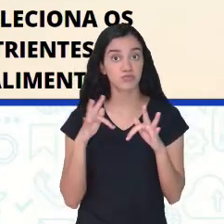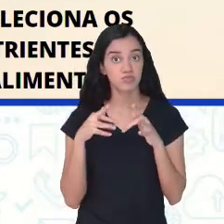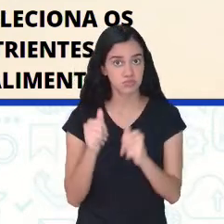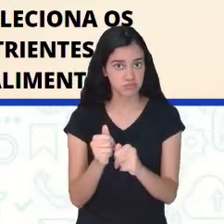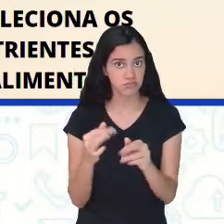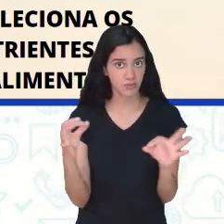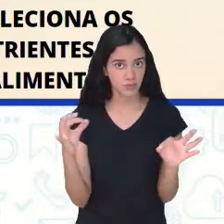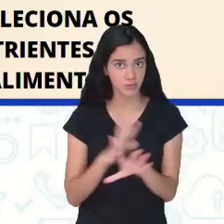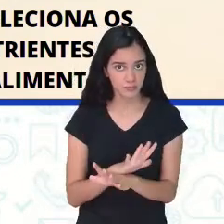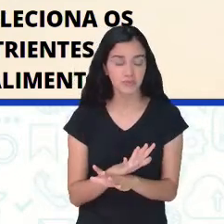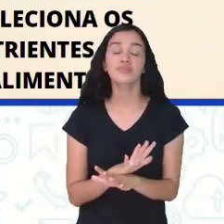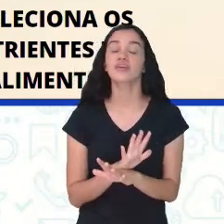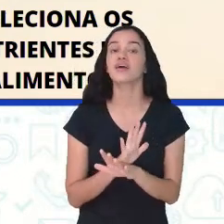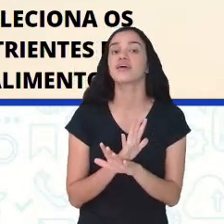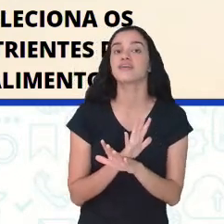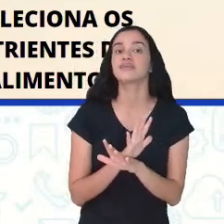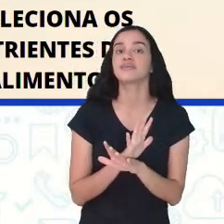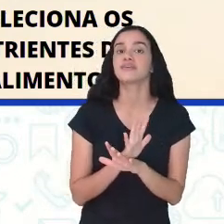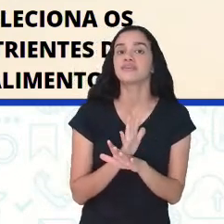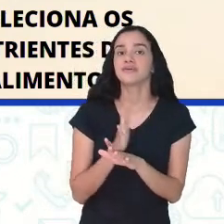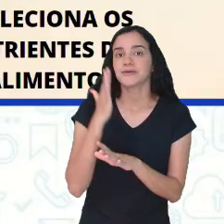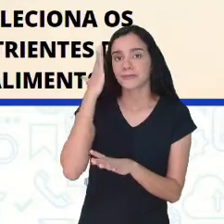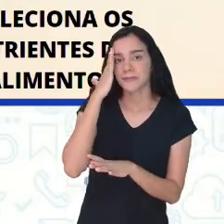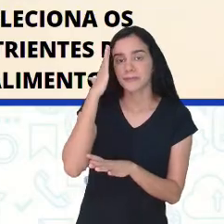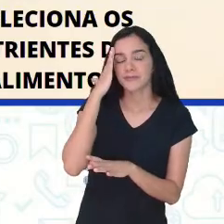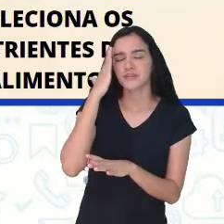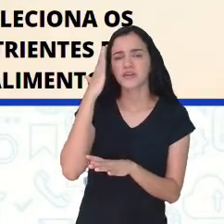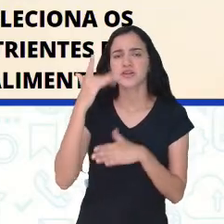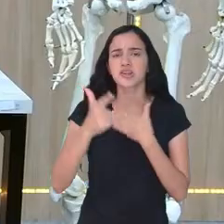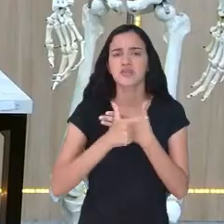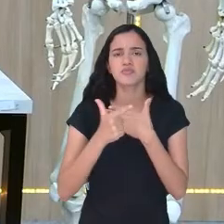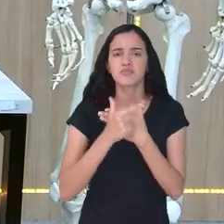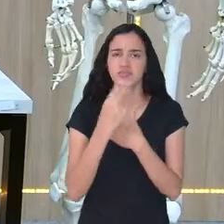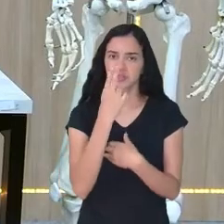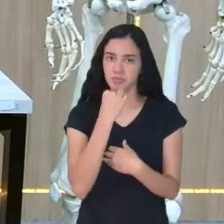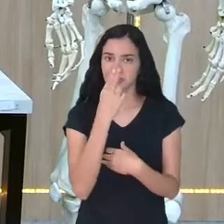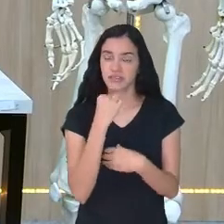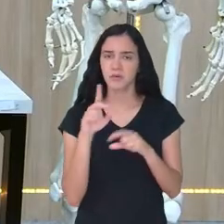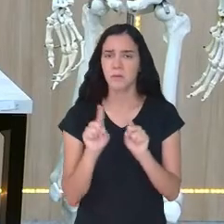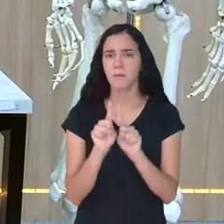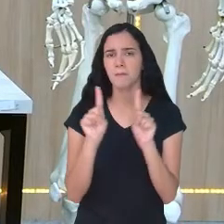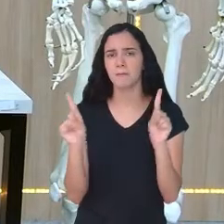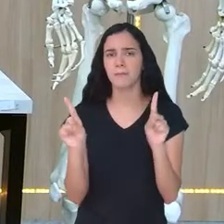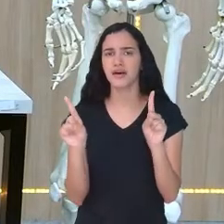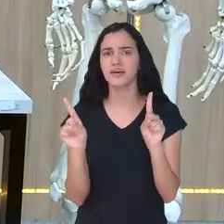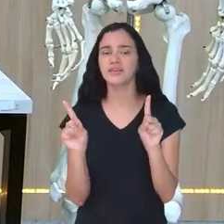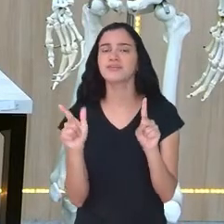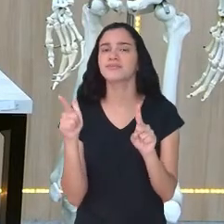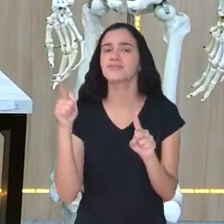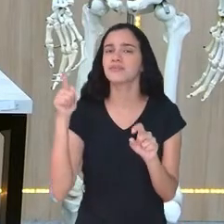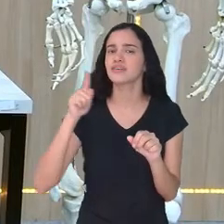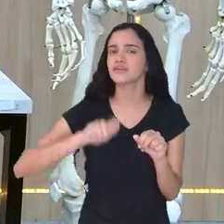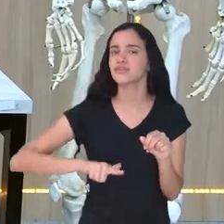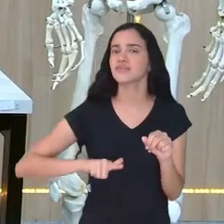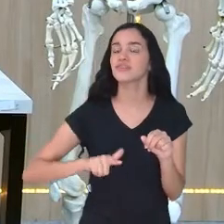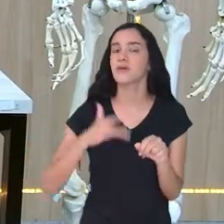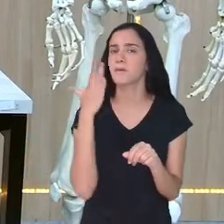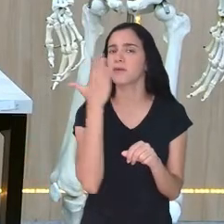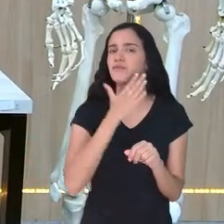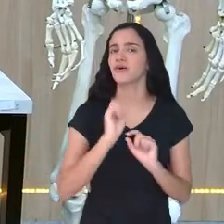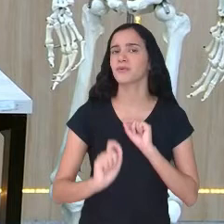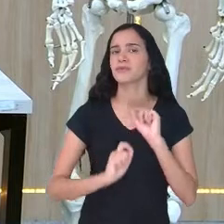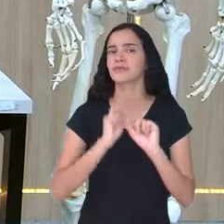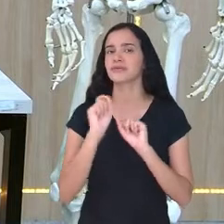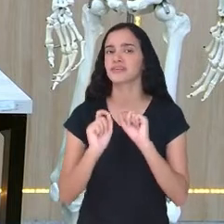Então, estamos diante da função de nutrição. Mas vamos mais uma vez provar que a